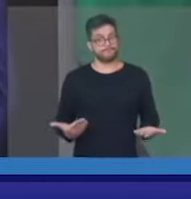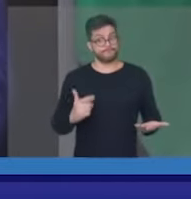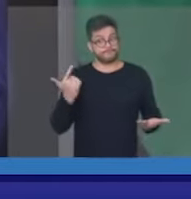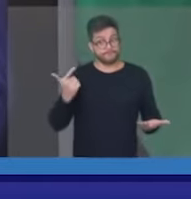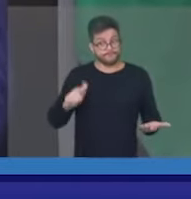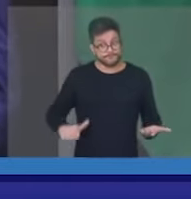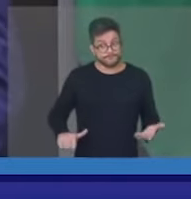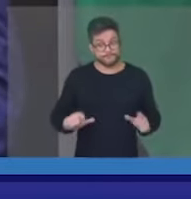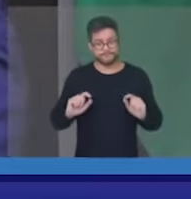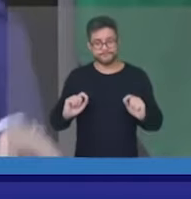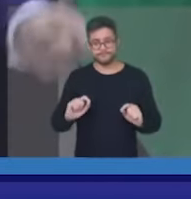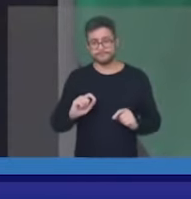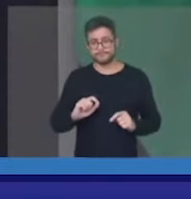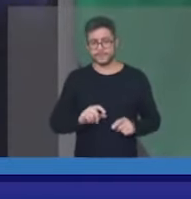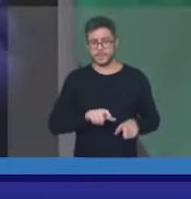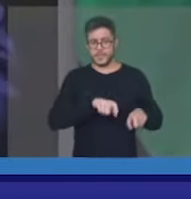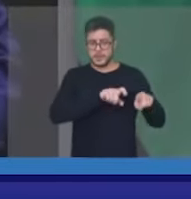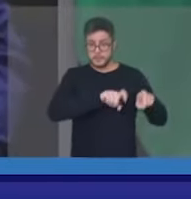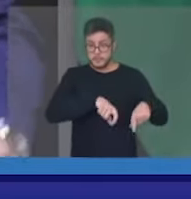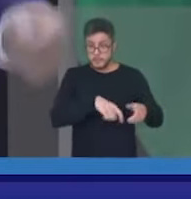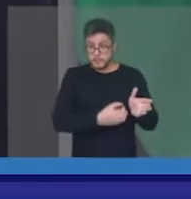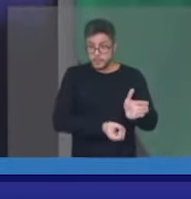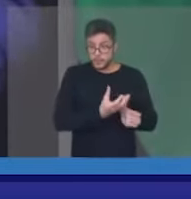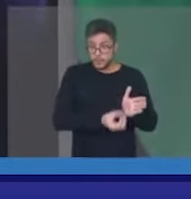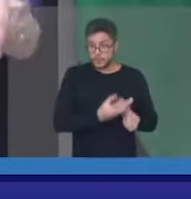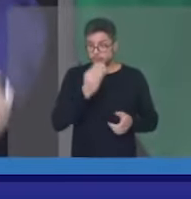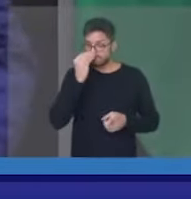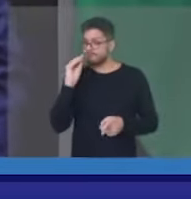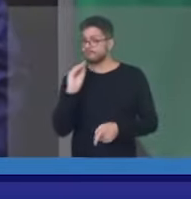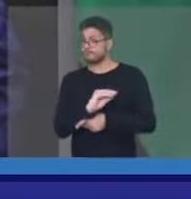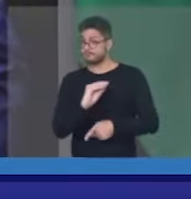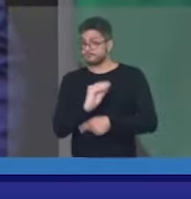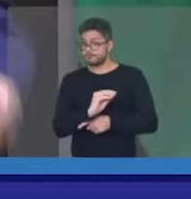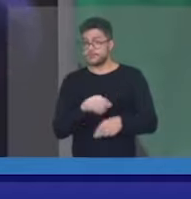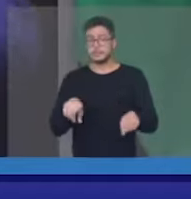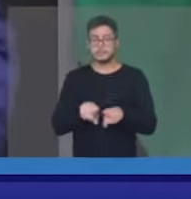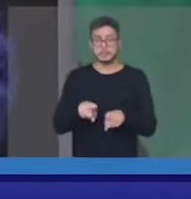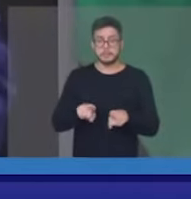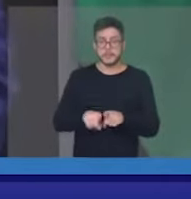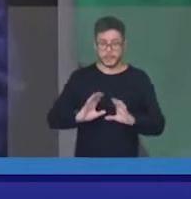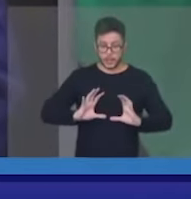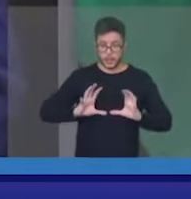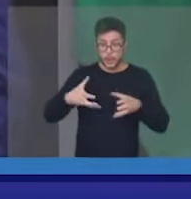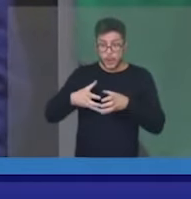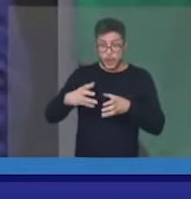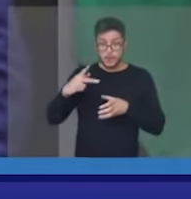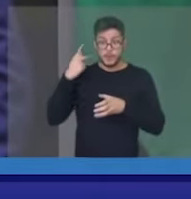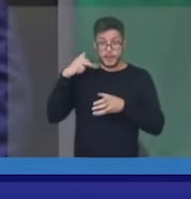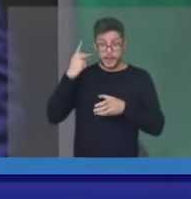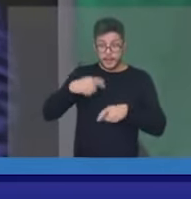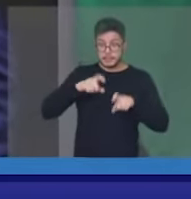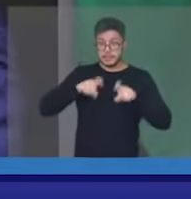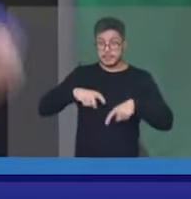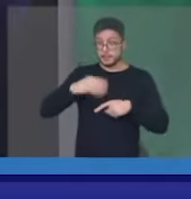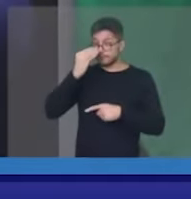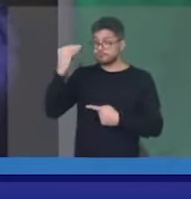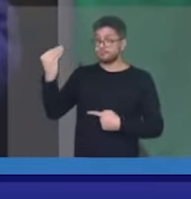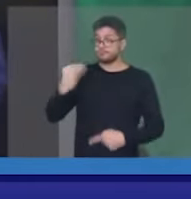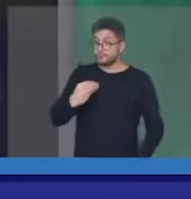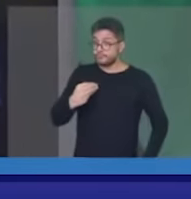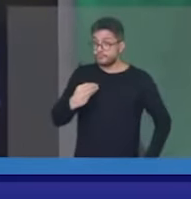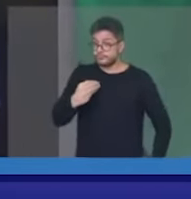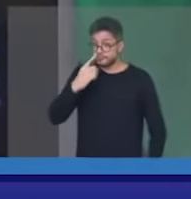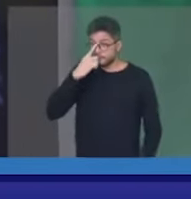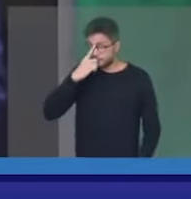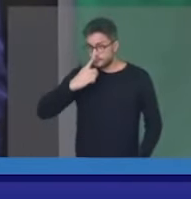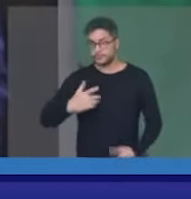escuta os produtores não escuta a frente parlamentar da Agricultura nem em Brasília não escuta